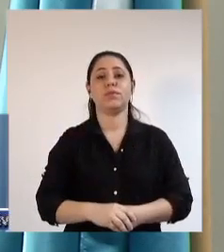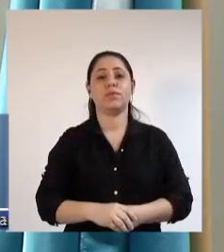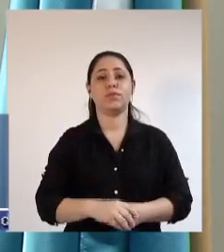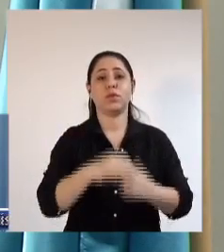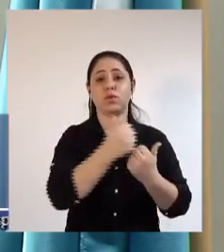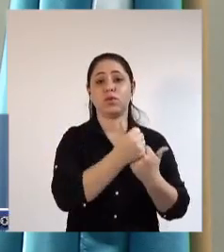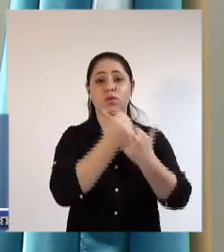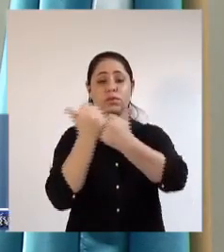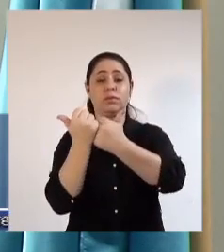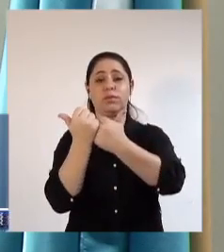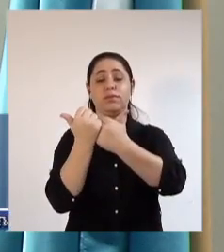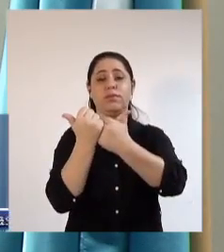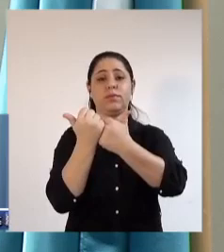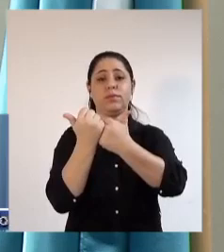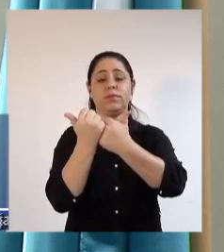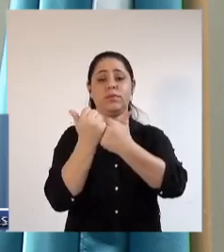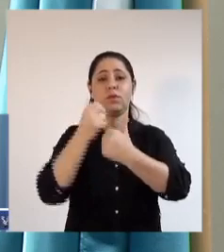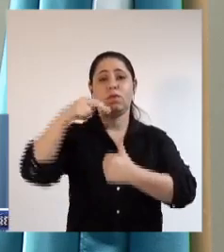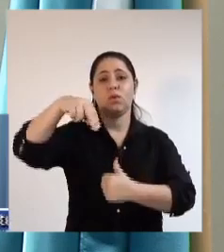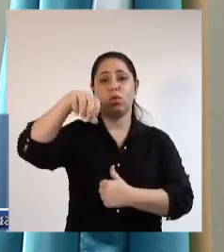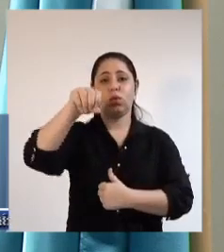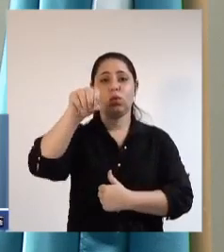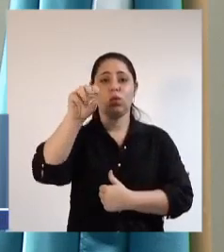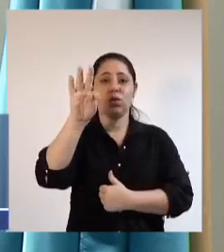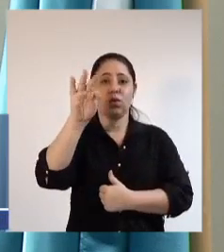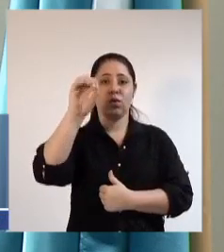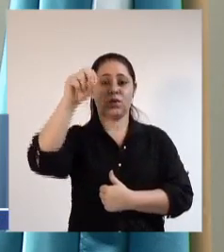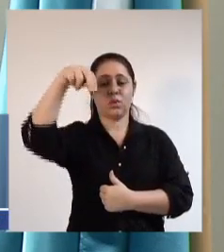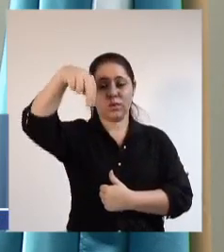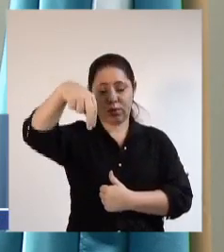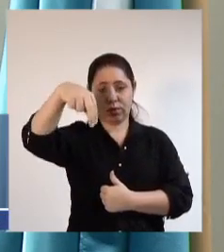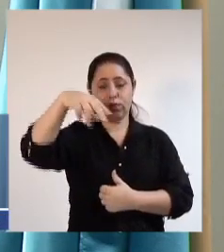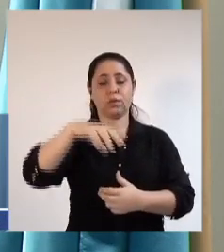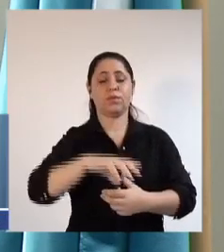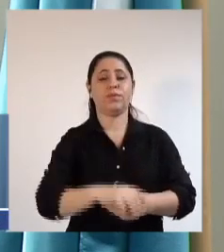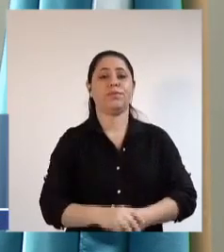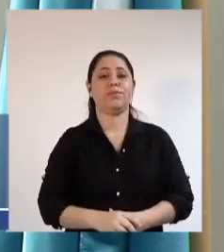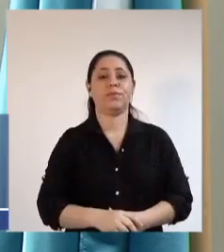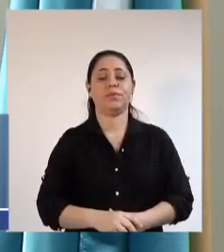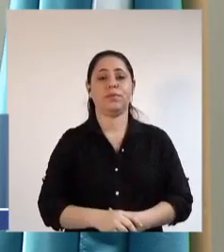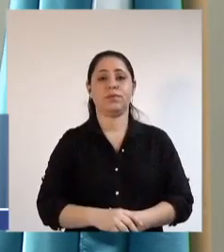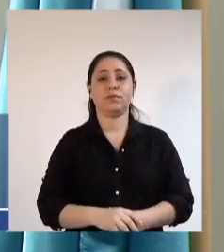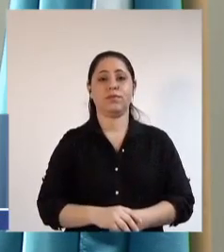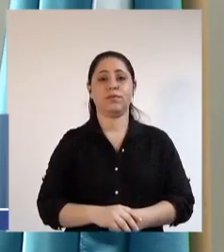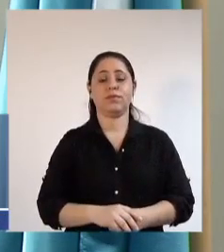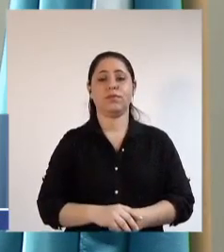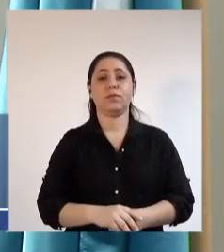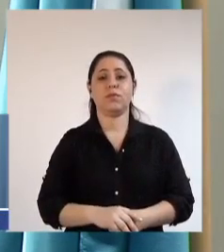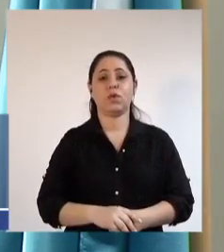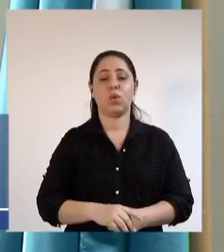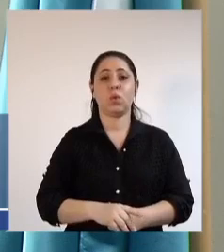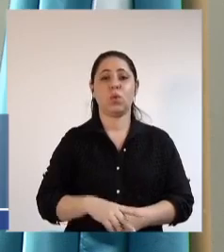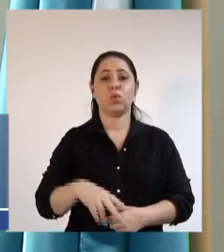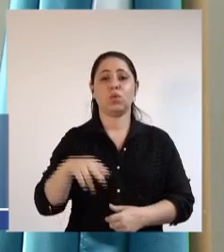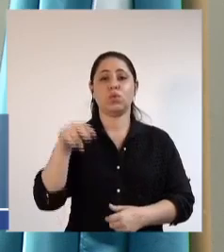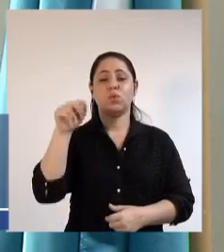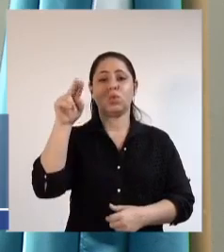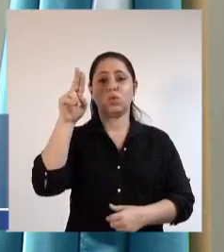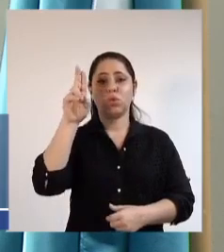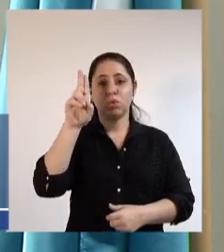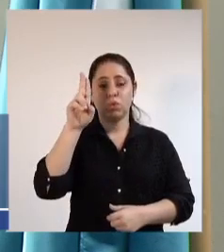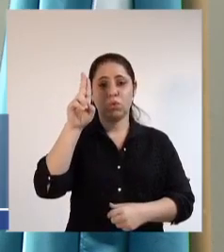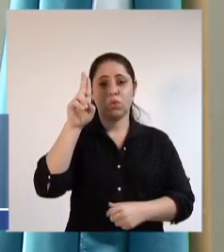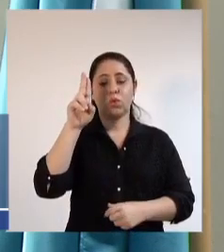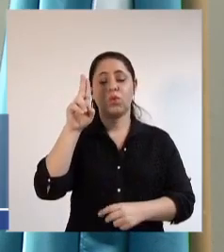suplente nota norton e rego universidade para o desenvolvimento do estado